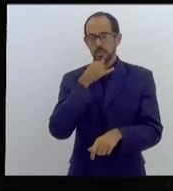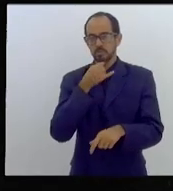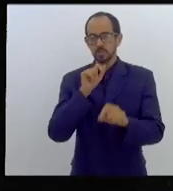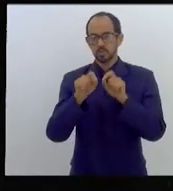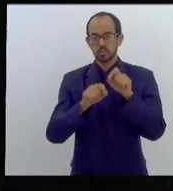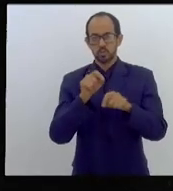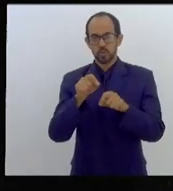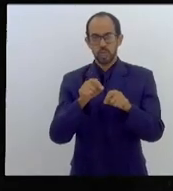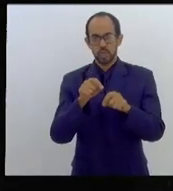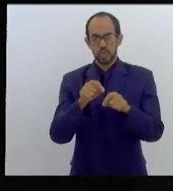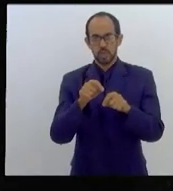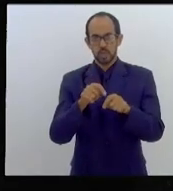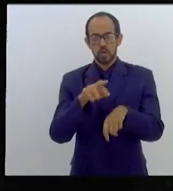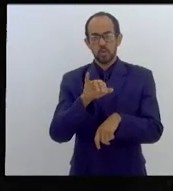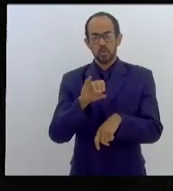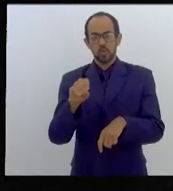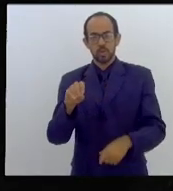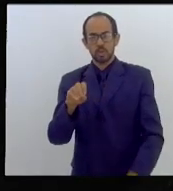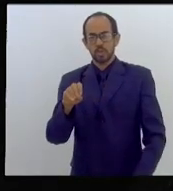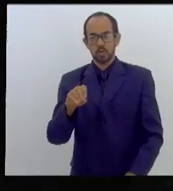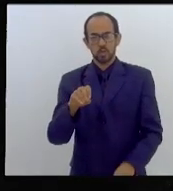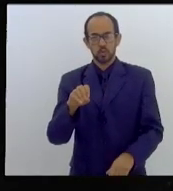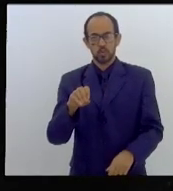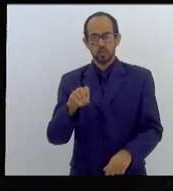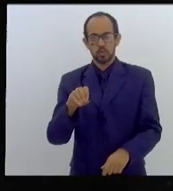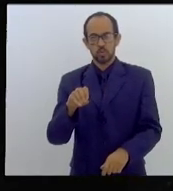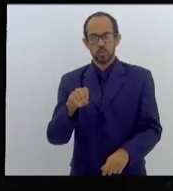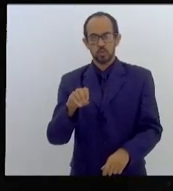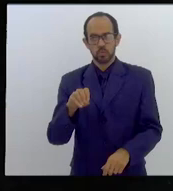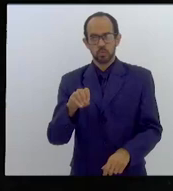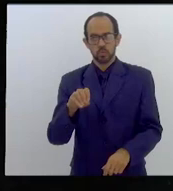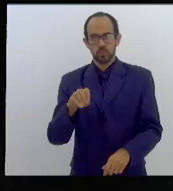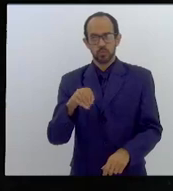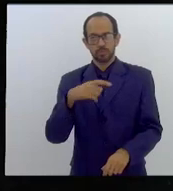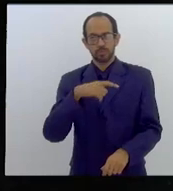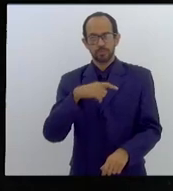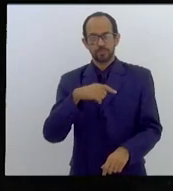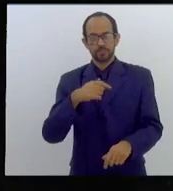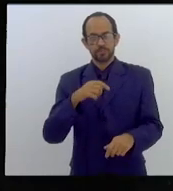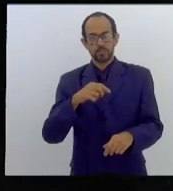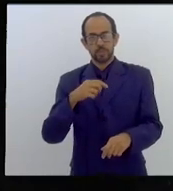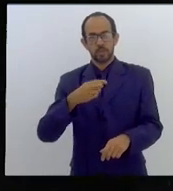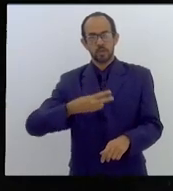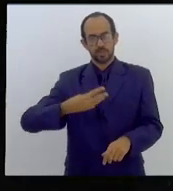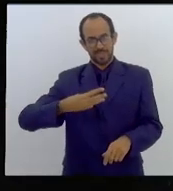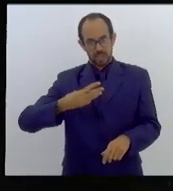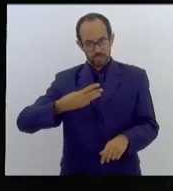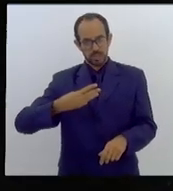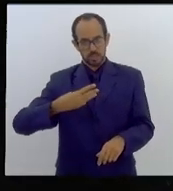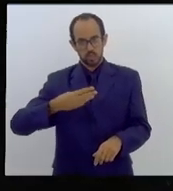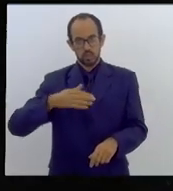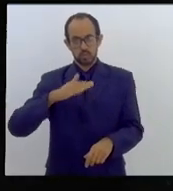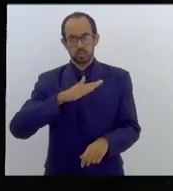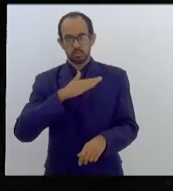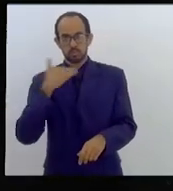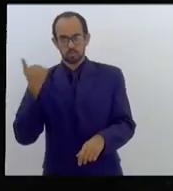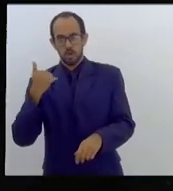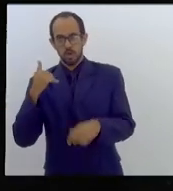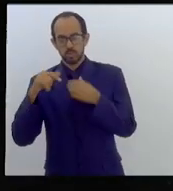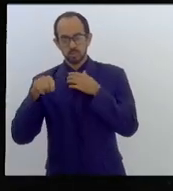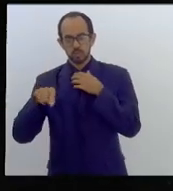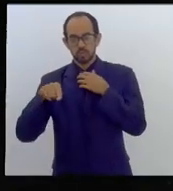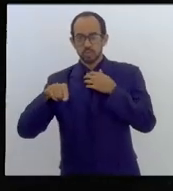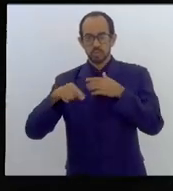lamentavelmente, né, o Rio de Janeiro, embora seja o terceiro, né,